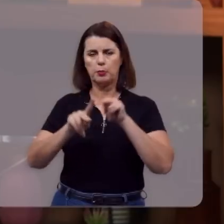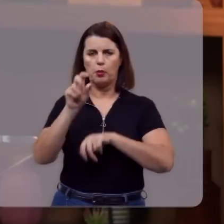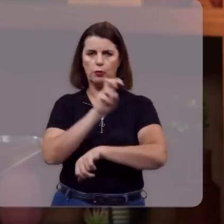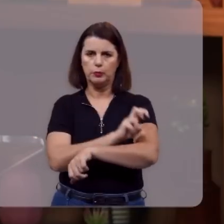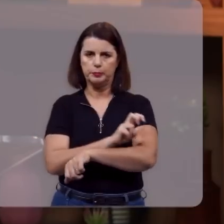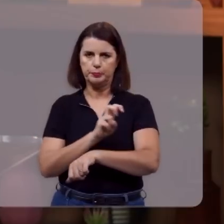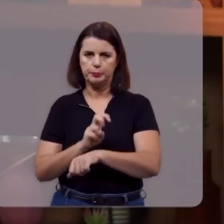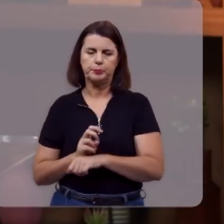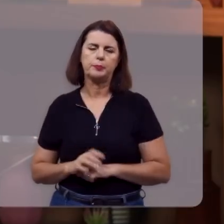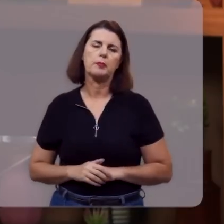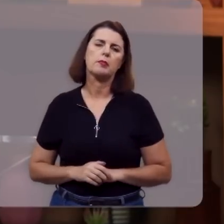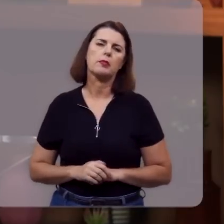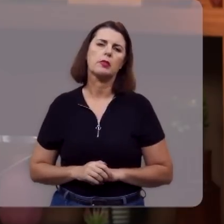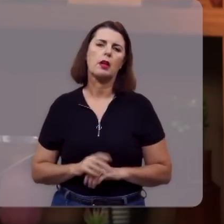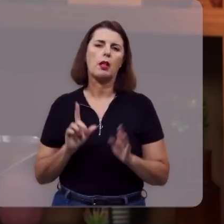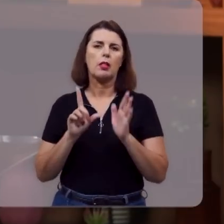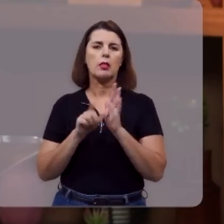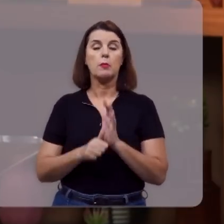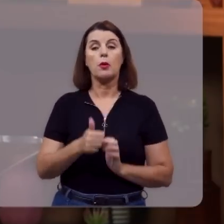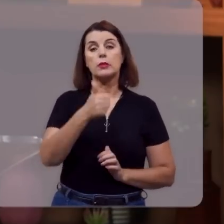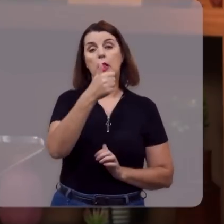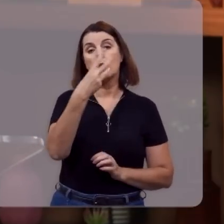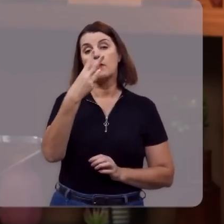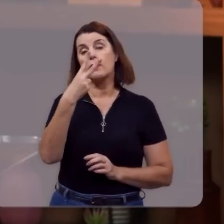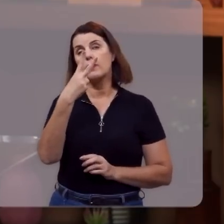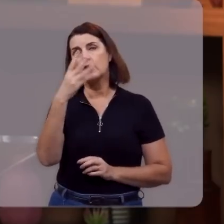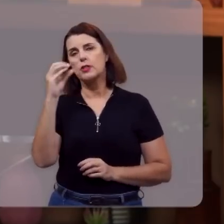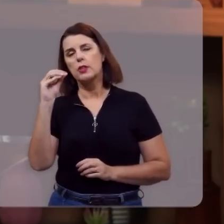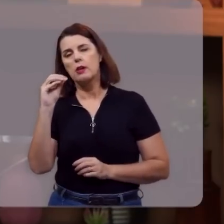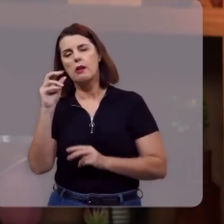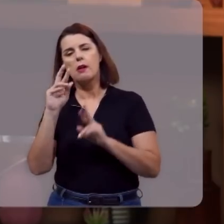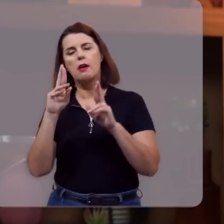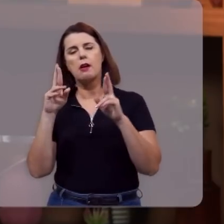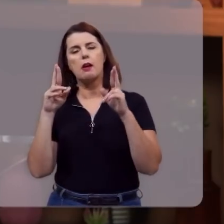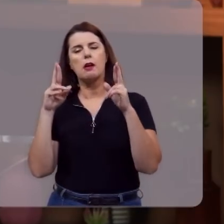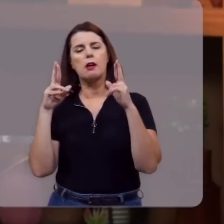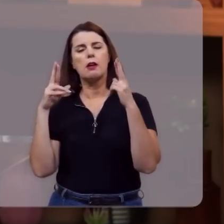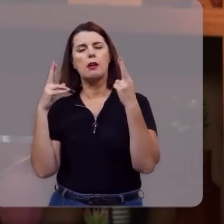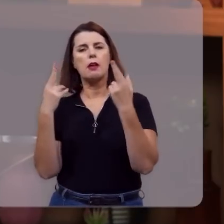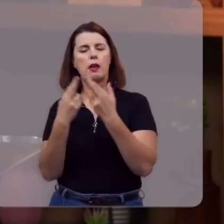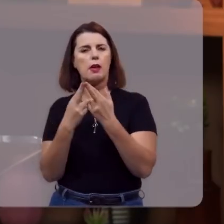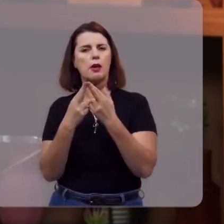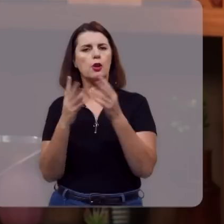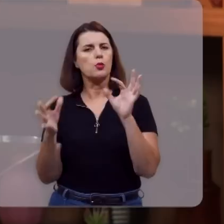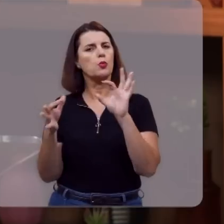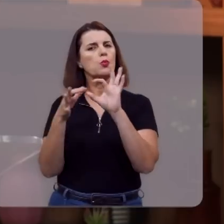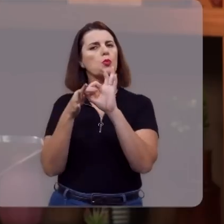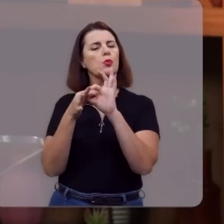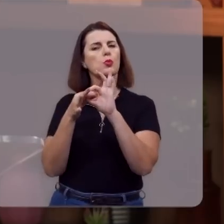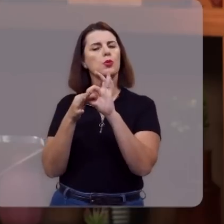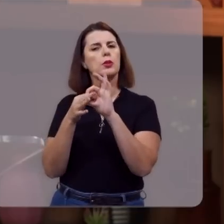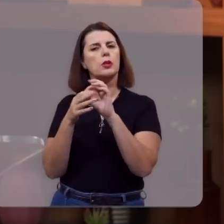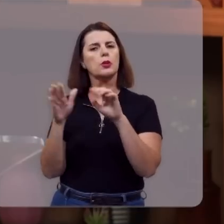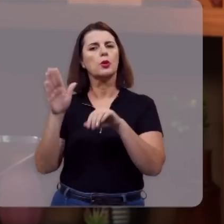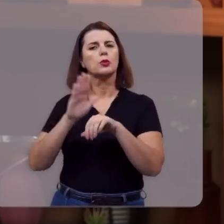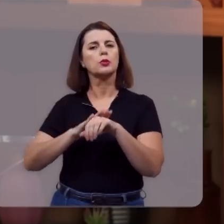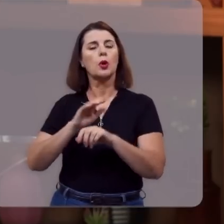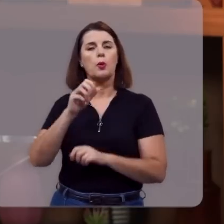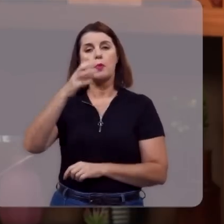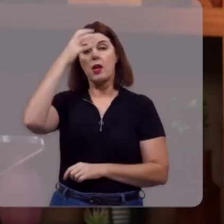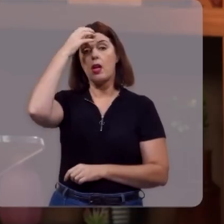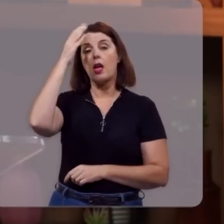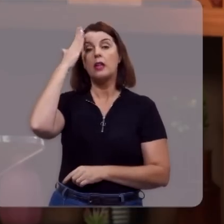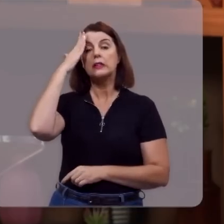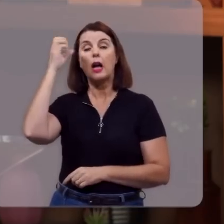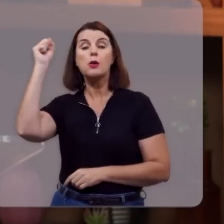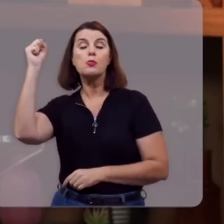povo. Depois de 120 anos de Reino Unido, sob o comando de Saul, Davi